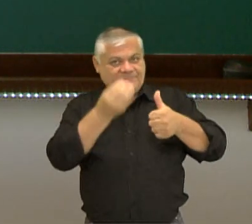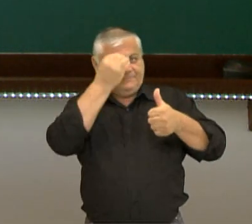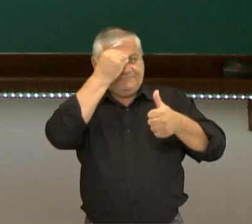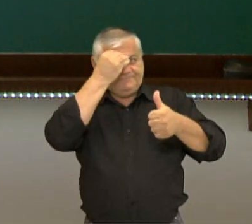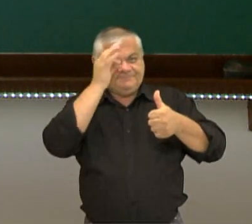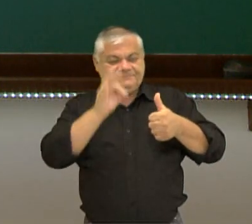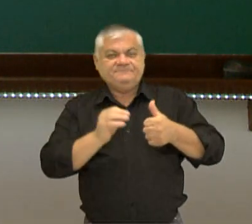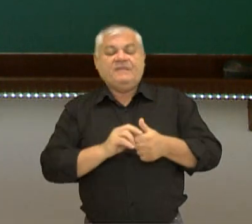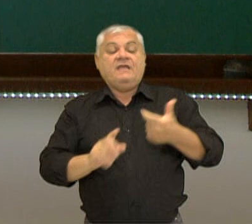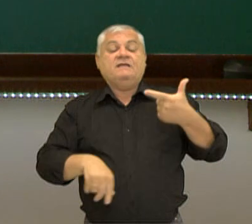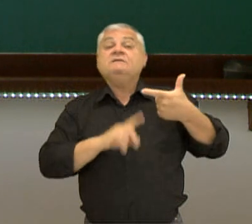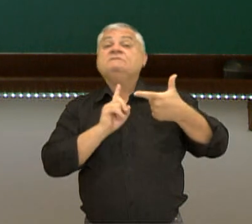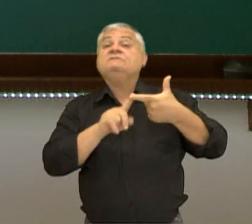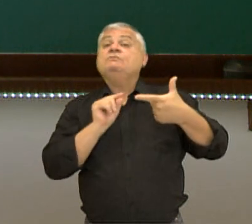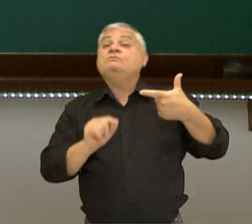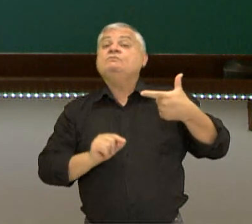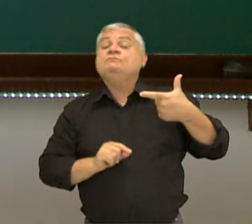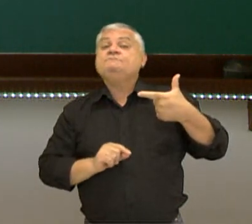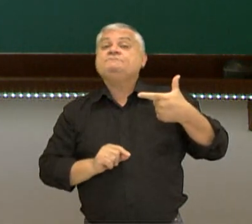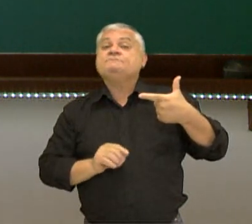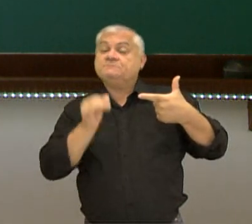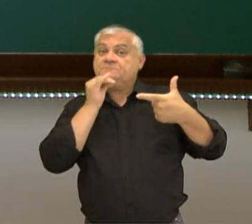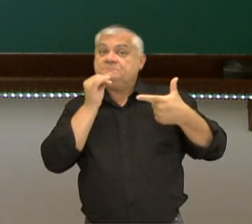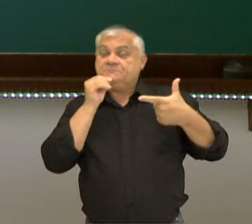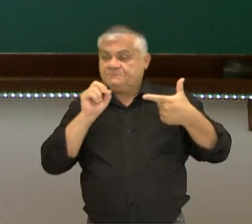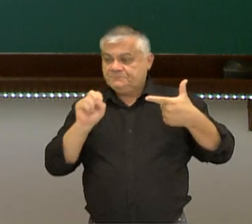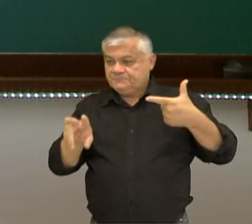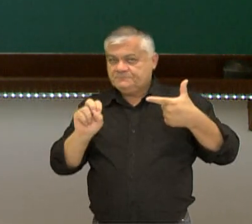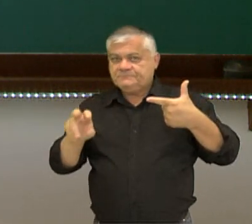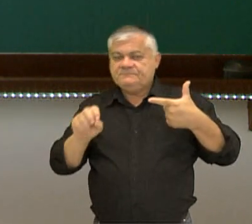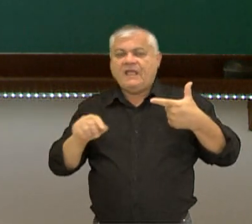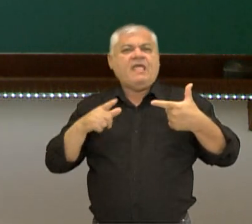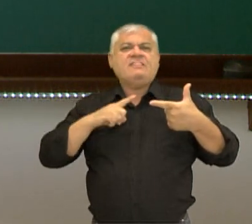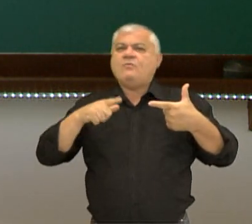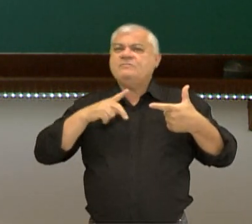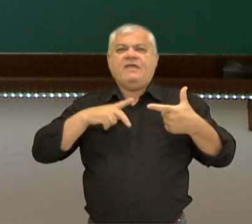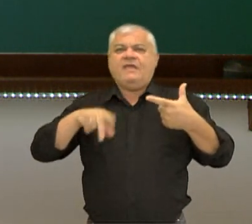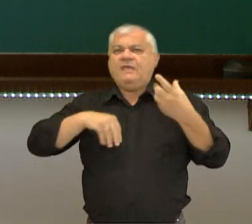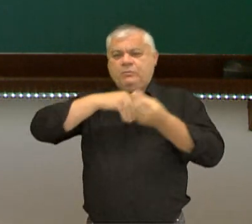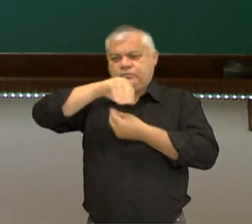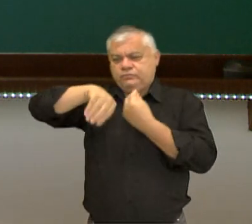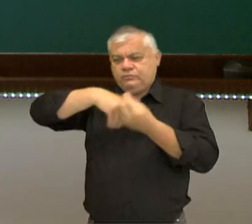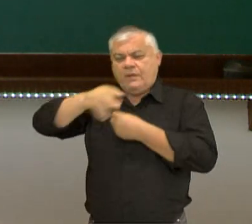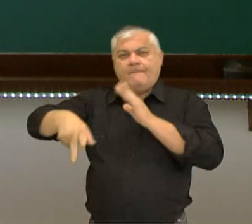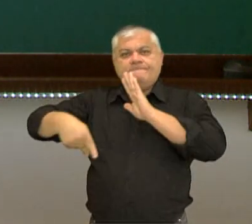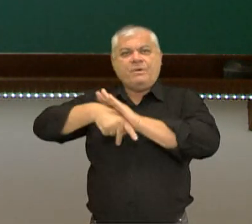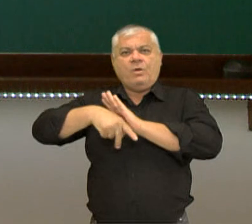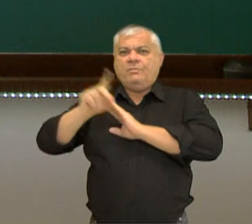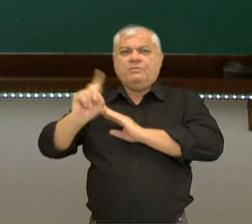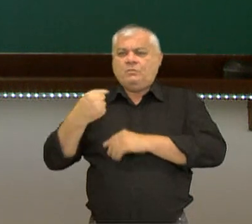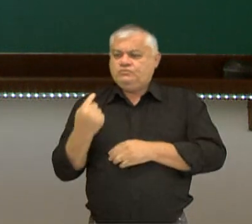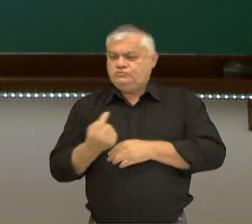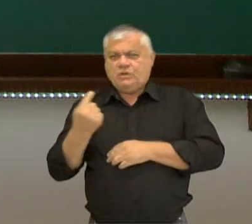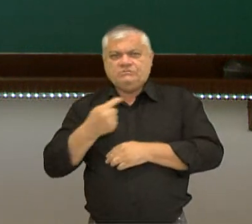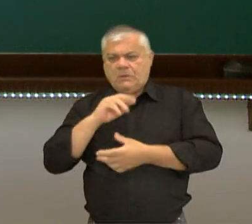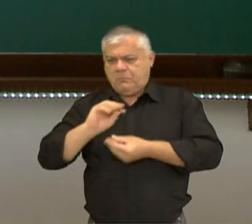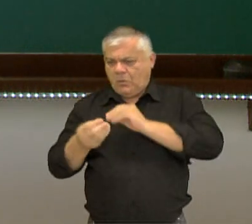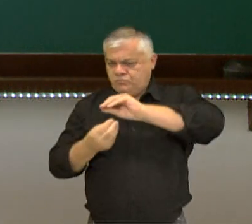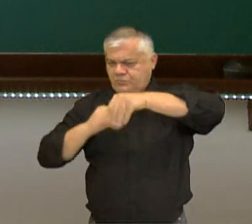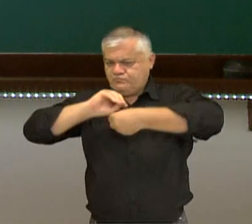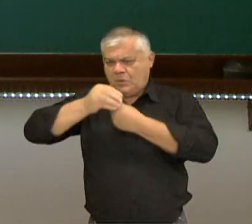disso. O segundo motivo é que eles não têm metabolismo próprio, ou seja, sozinhos eles não